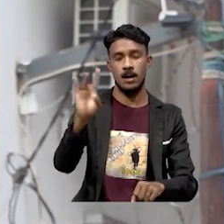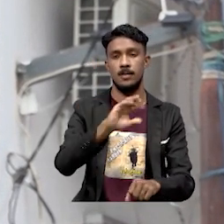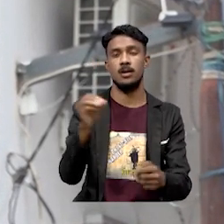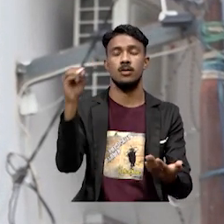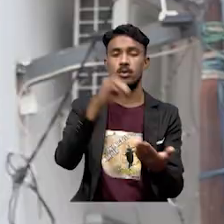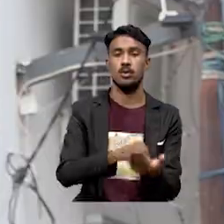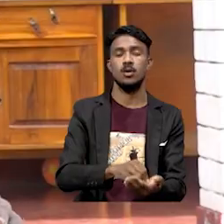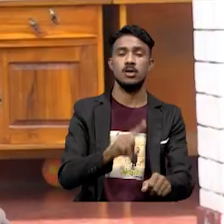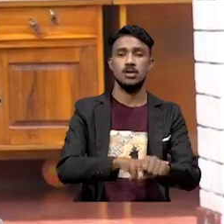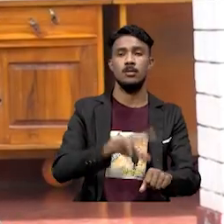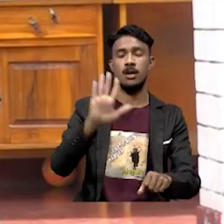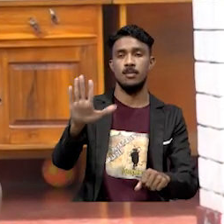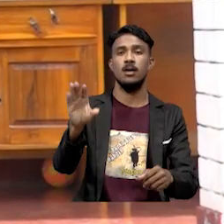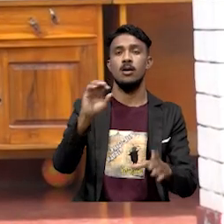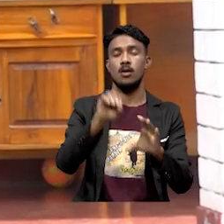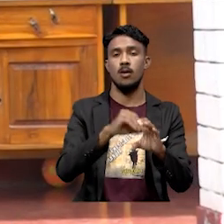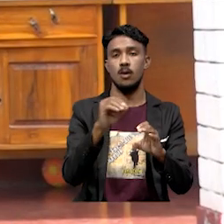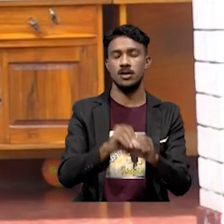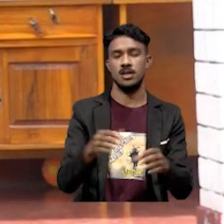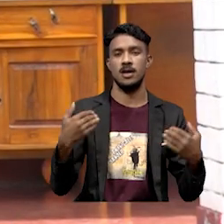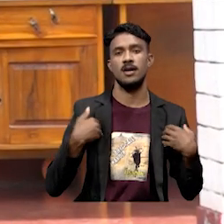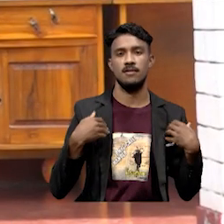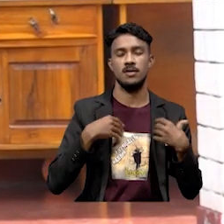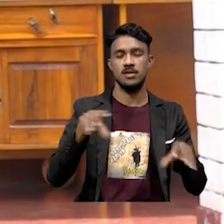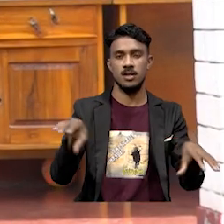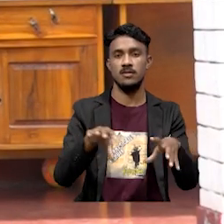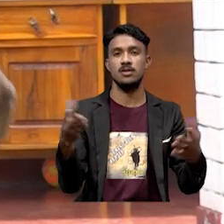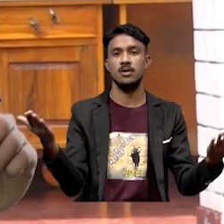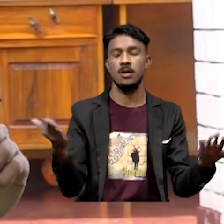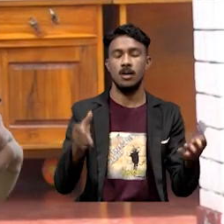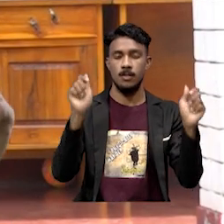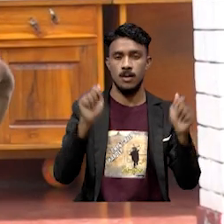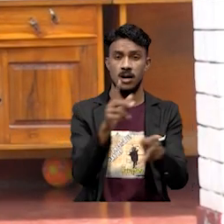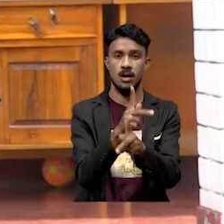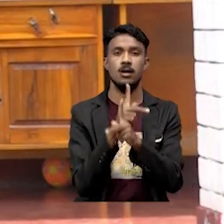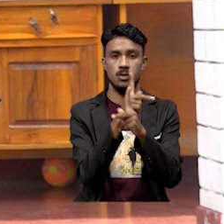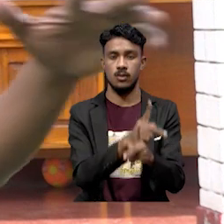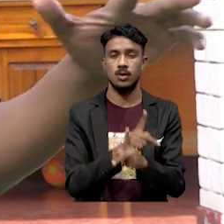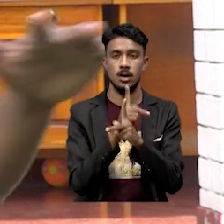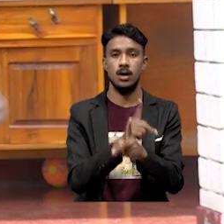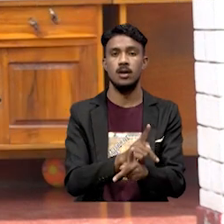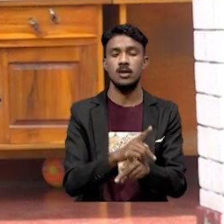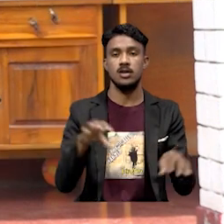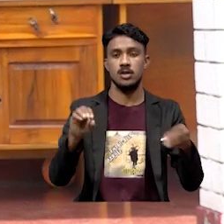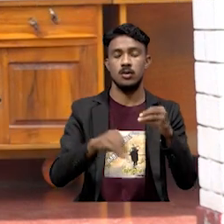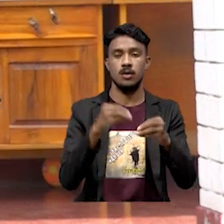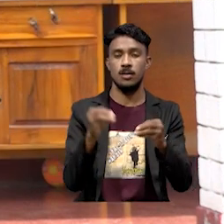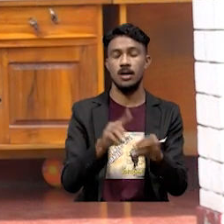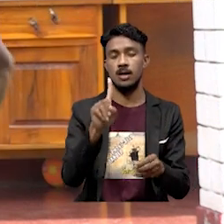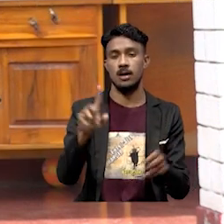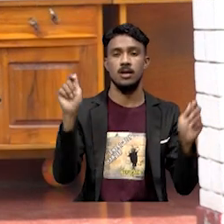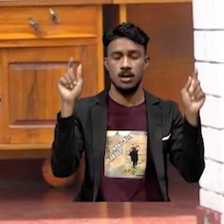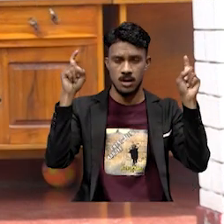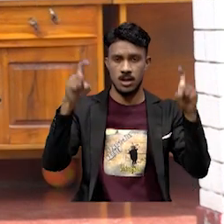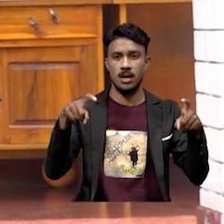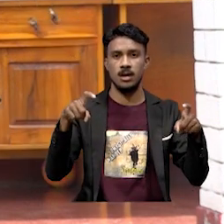oras nebe tahun ane ne fungsionaris sir nebe atu bele kontrol aga halus estaun ba ide ne ne thank